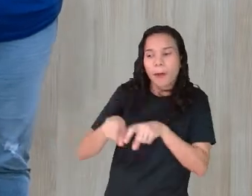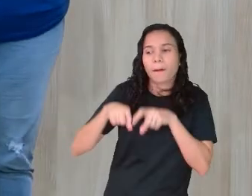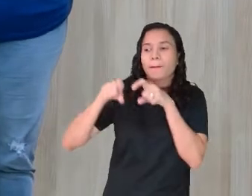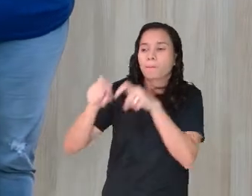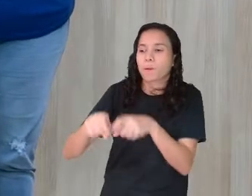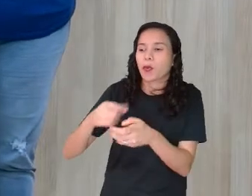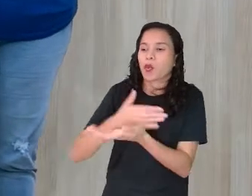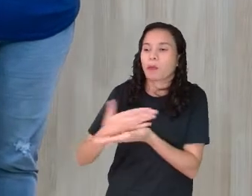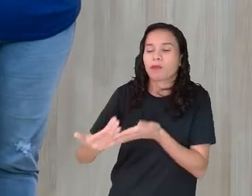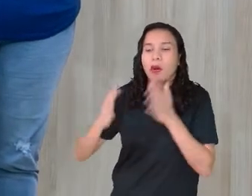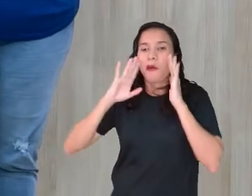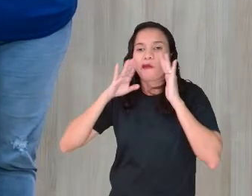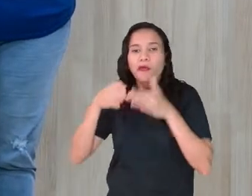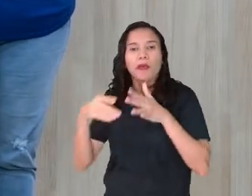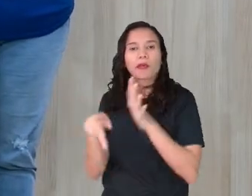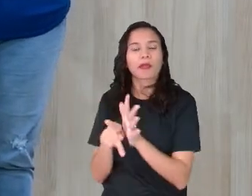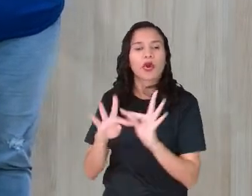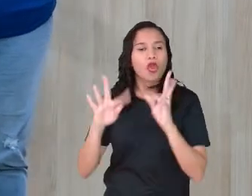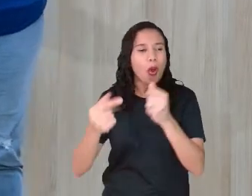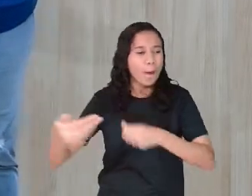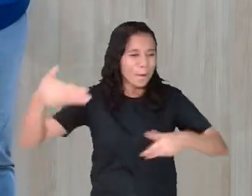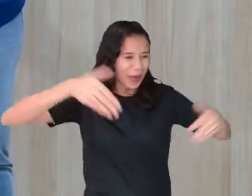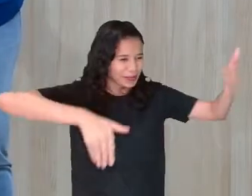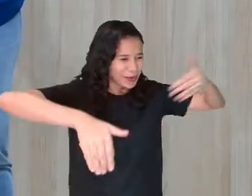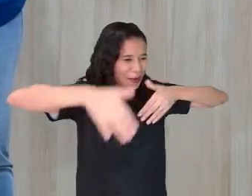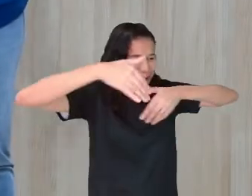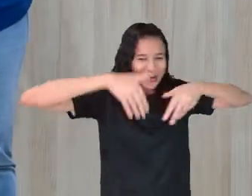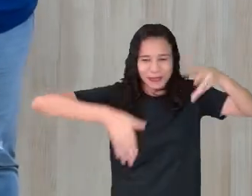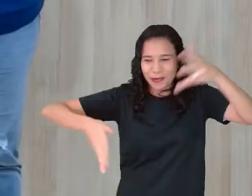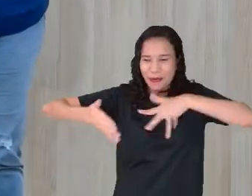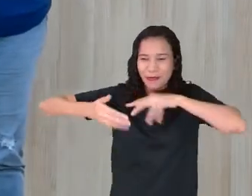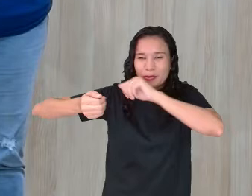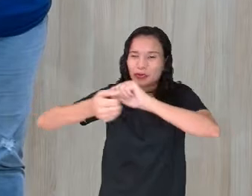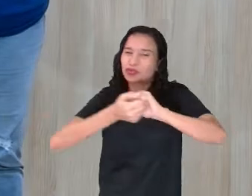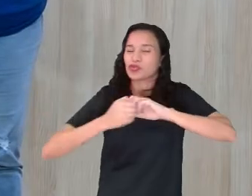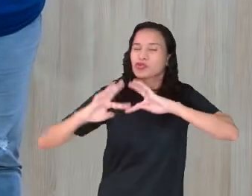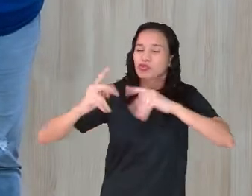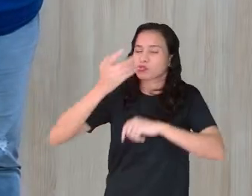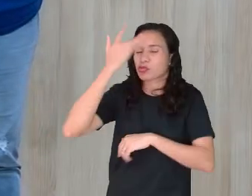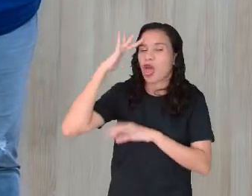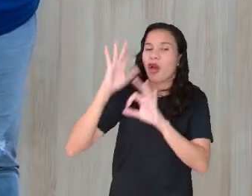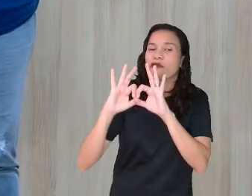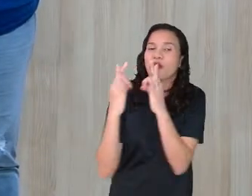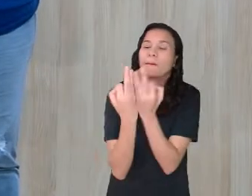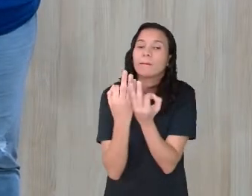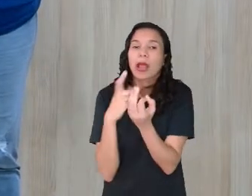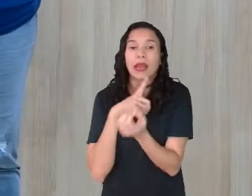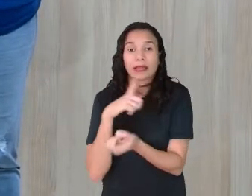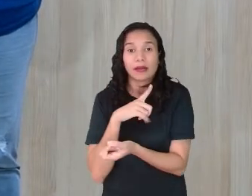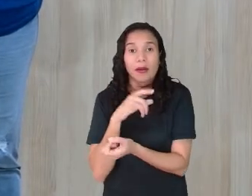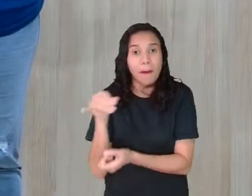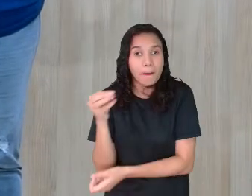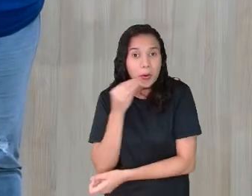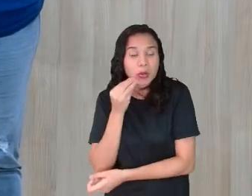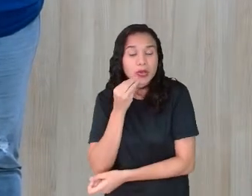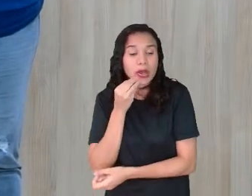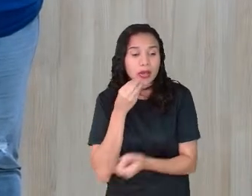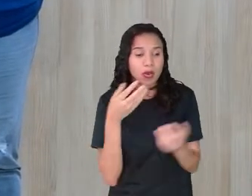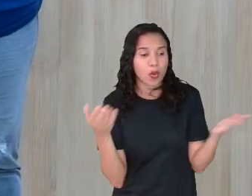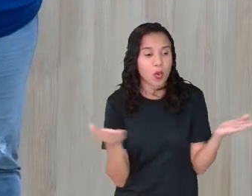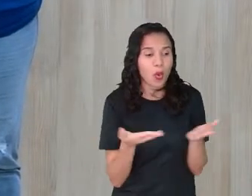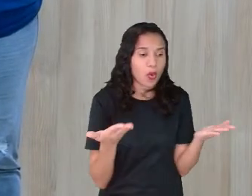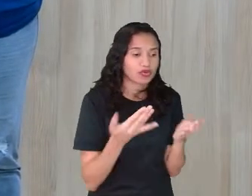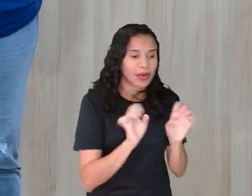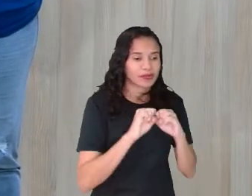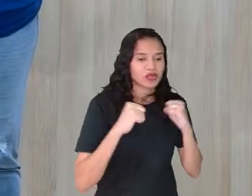início, era plantar, todo mundo participava daquilo, e todo mundo colhia, todas as famílias tinham, né? Hoje, como a professora Vanessa disse, a gente já está